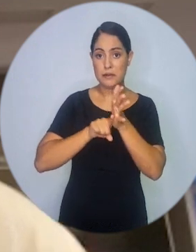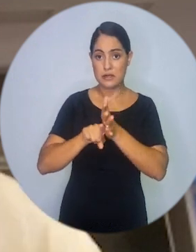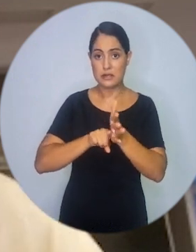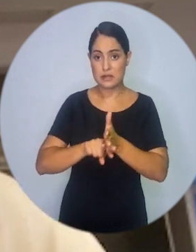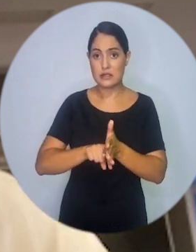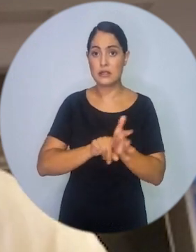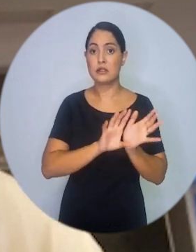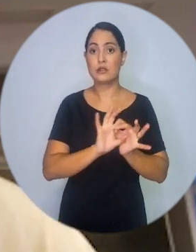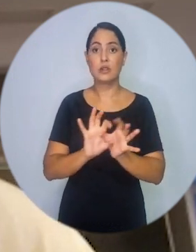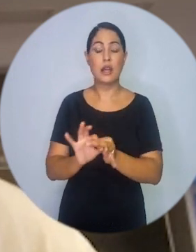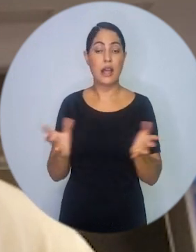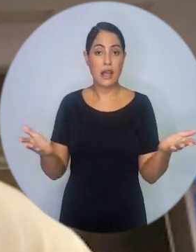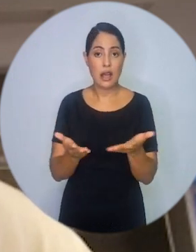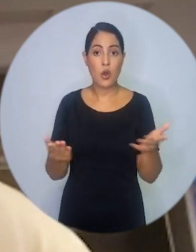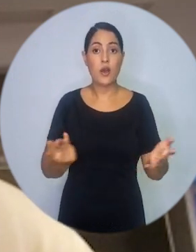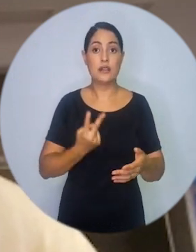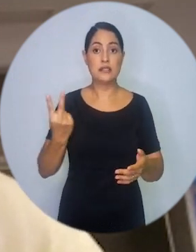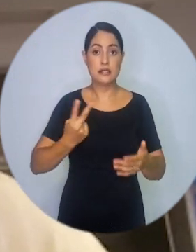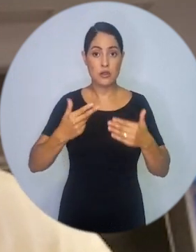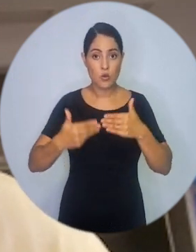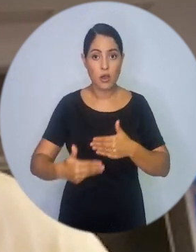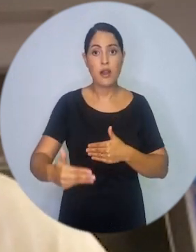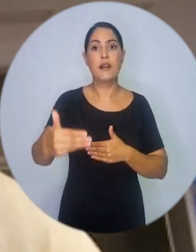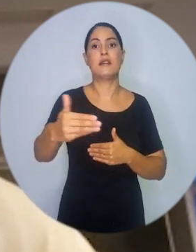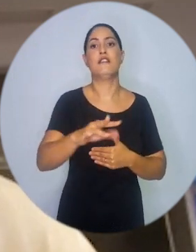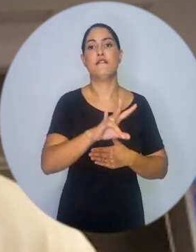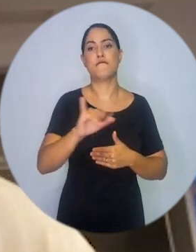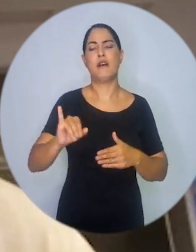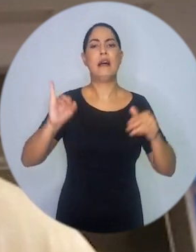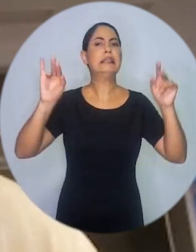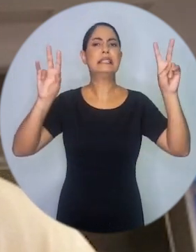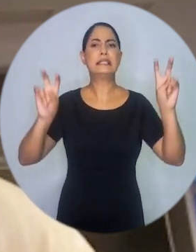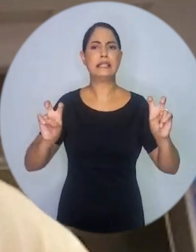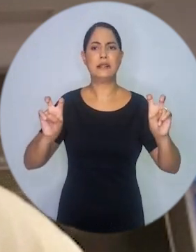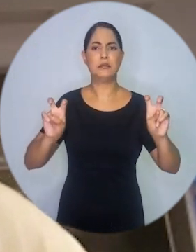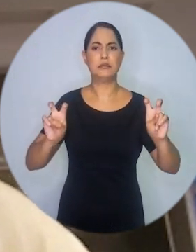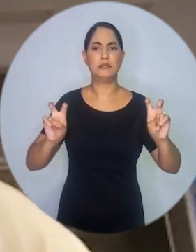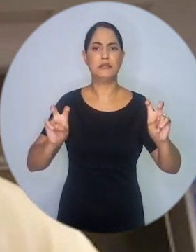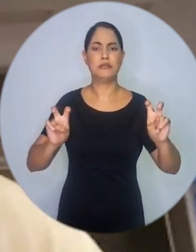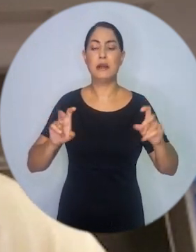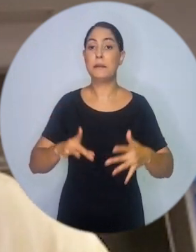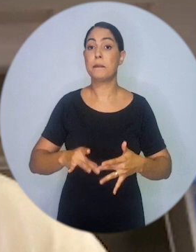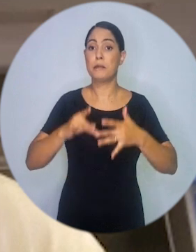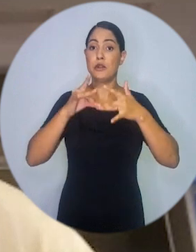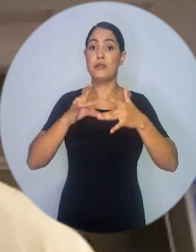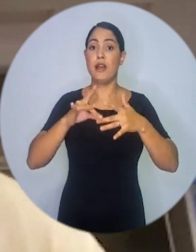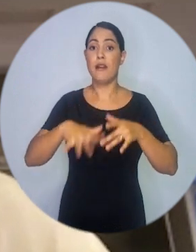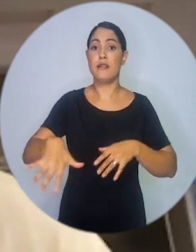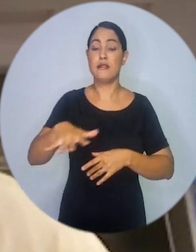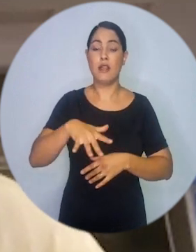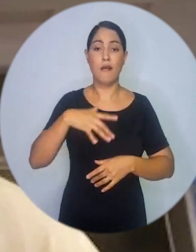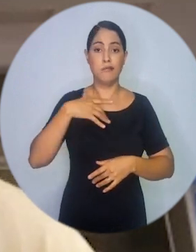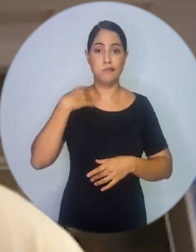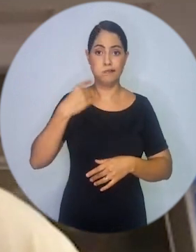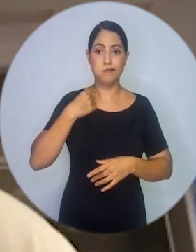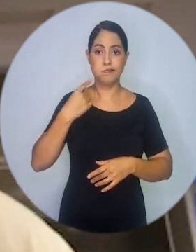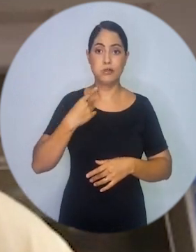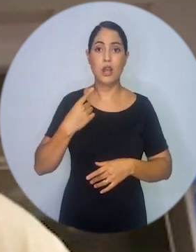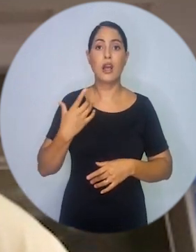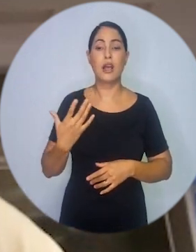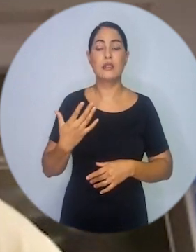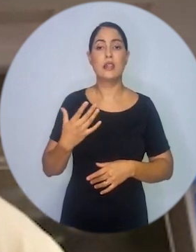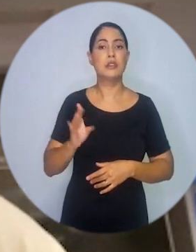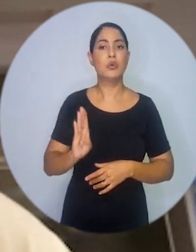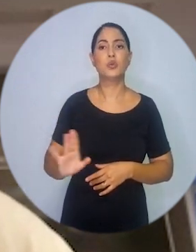fizemos uma grande pesquisa para que essa segunda edição contemplasse uma área temática que fosse da preferência da advocacia.